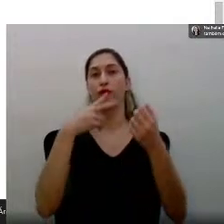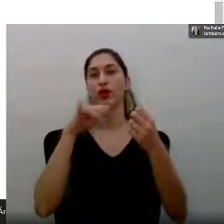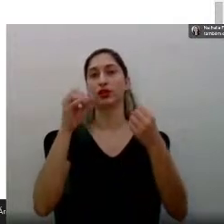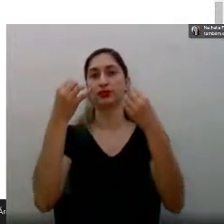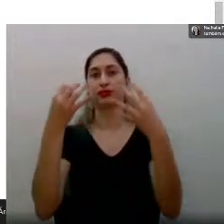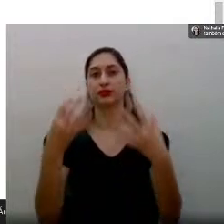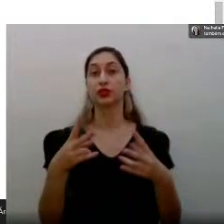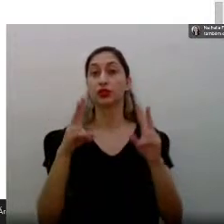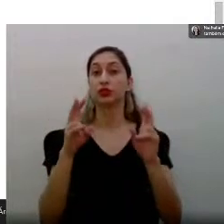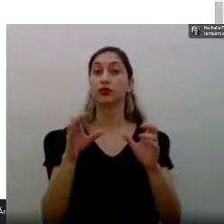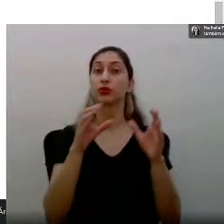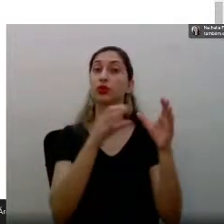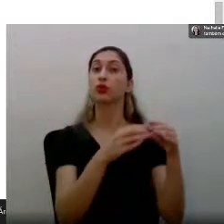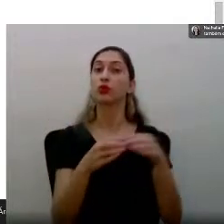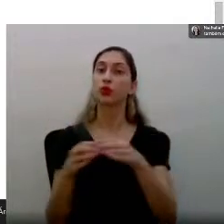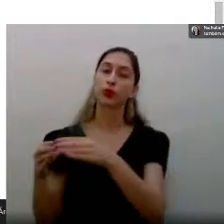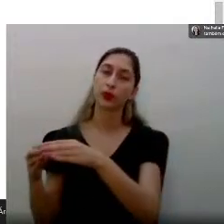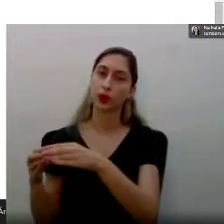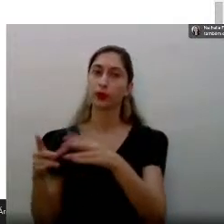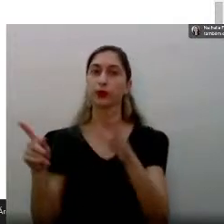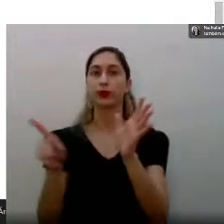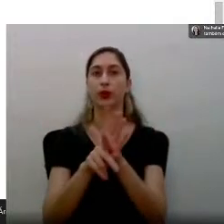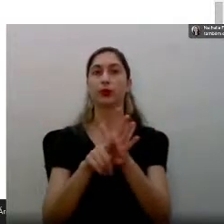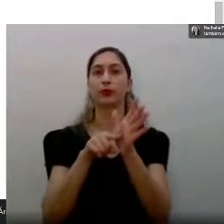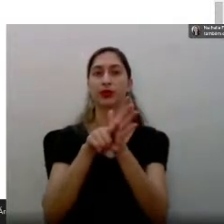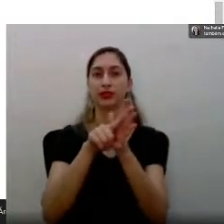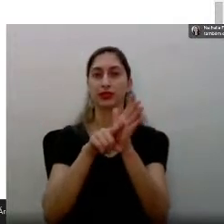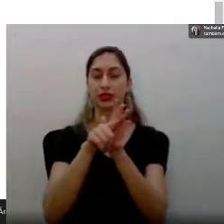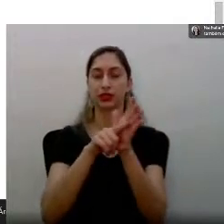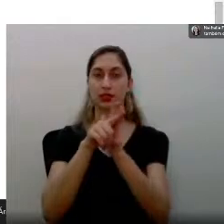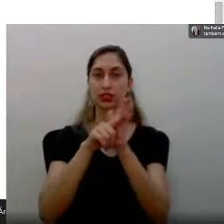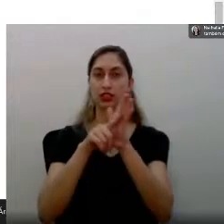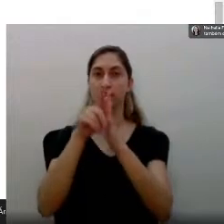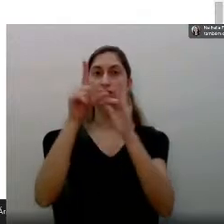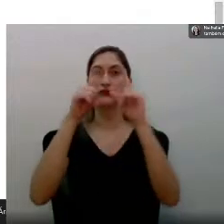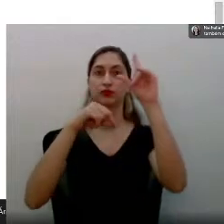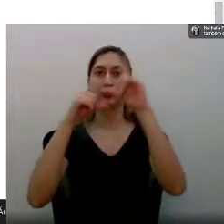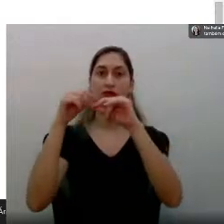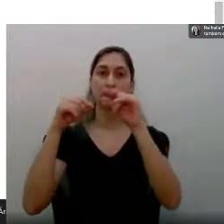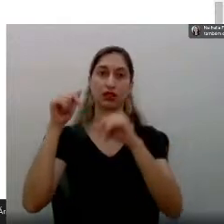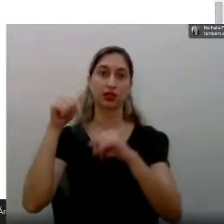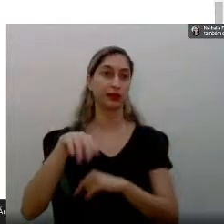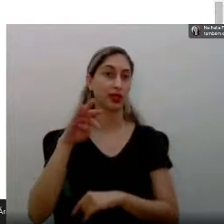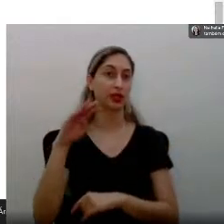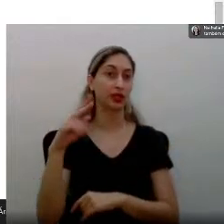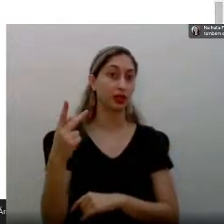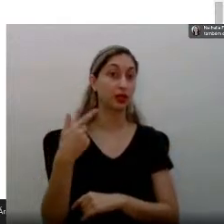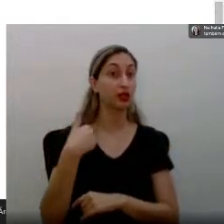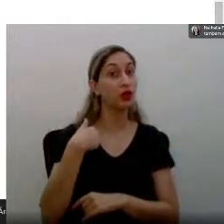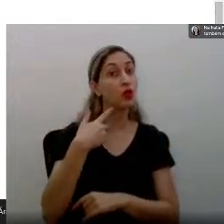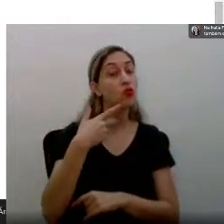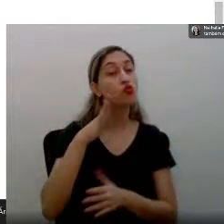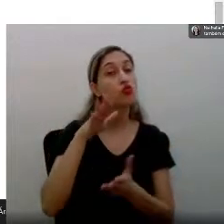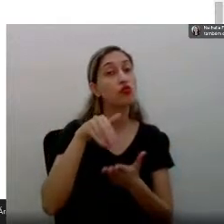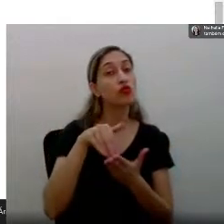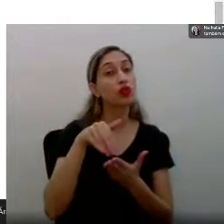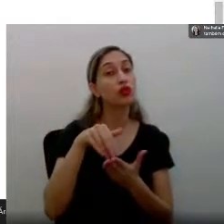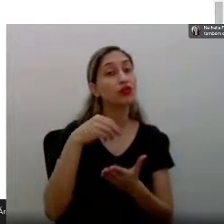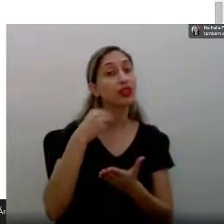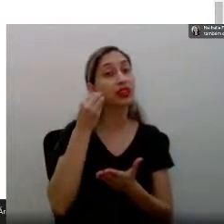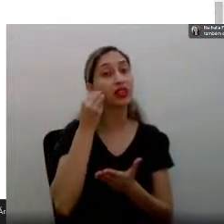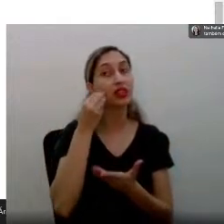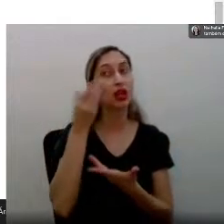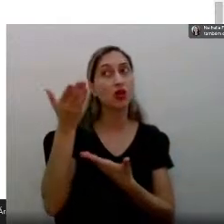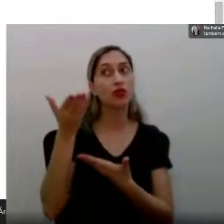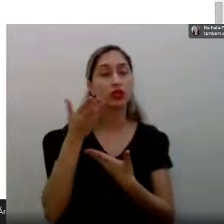eu vou aqui trazer vou vou falar aqui melhor eu vou tentar trazer uma pessoa para poder tá aqui falando para gente